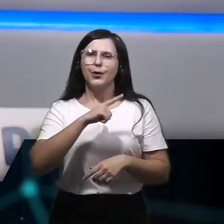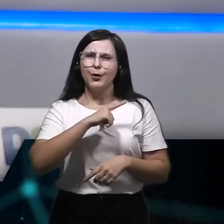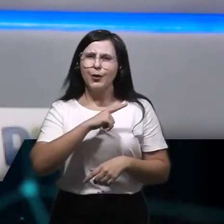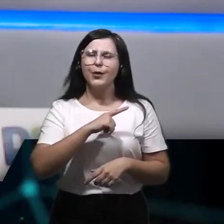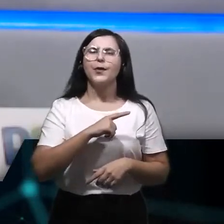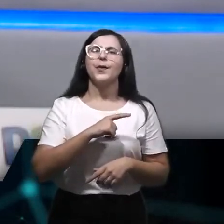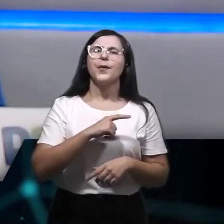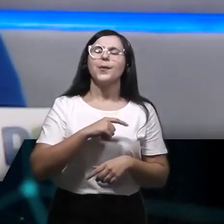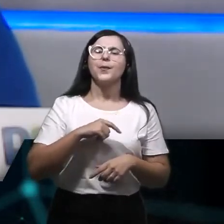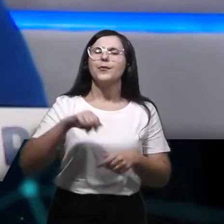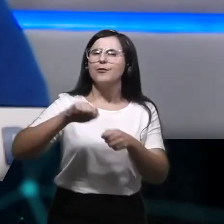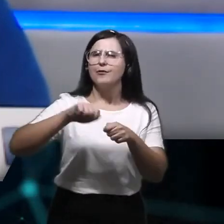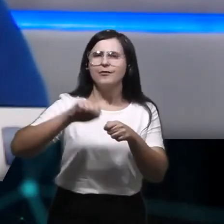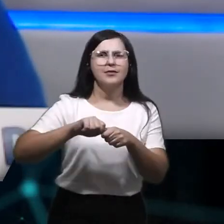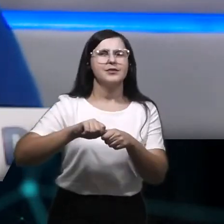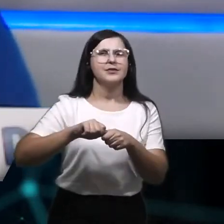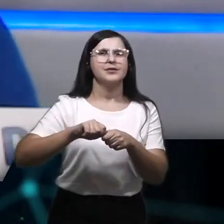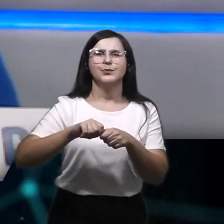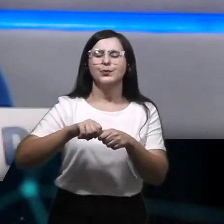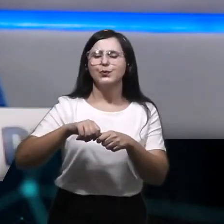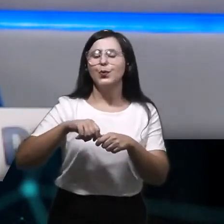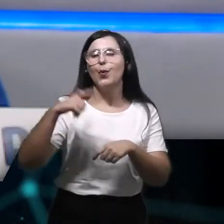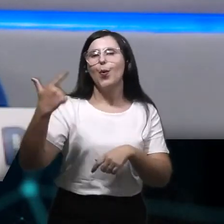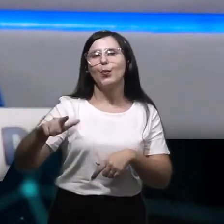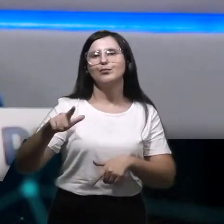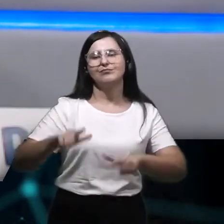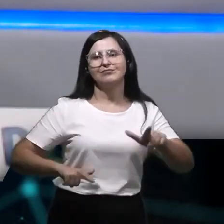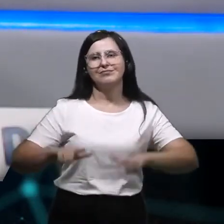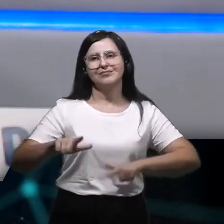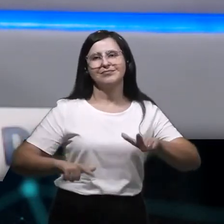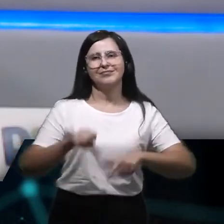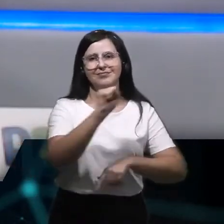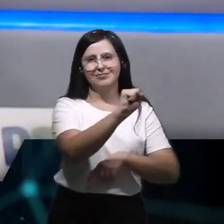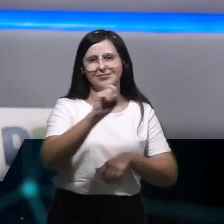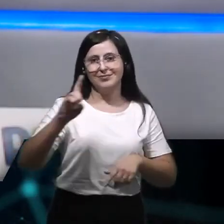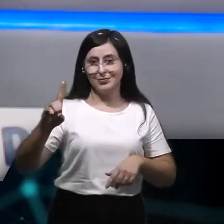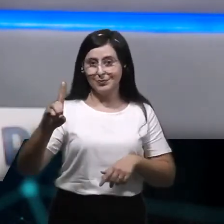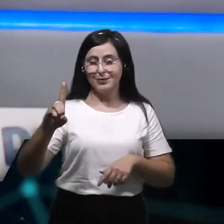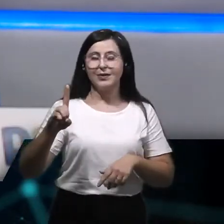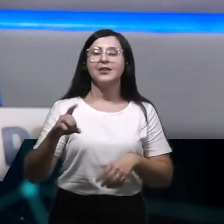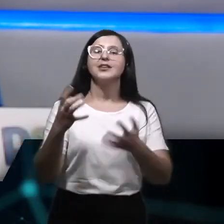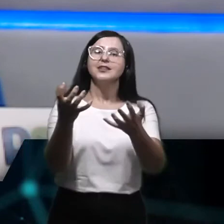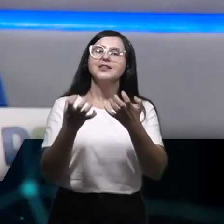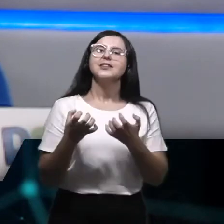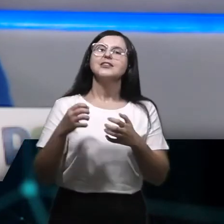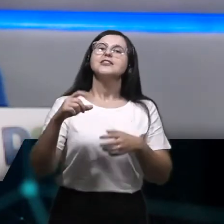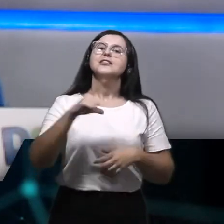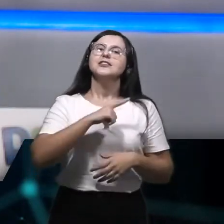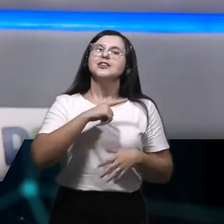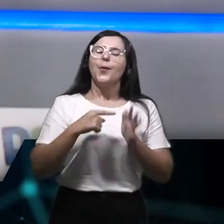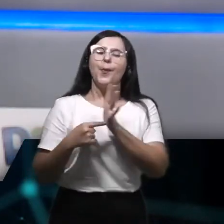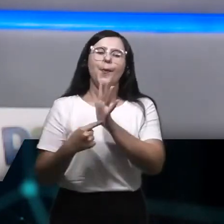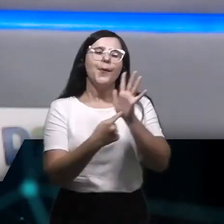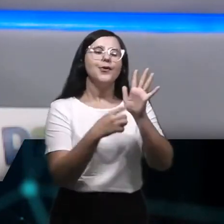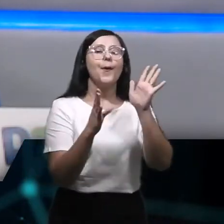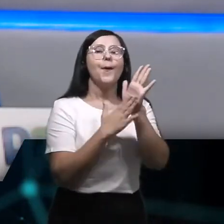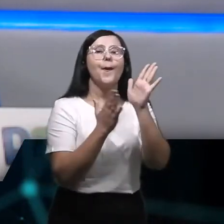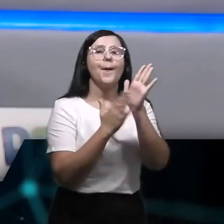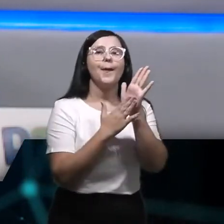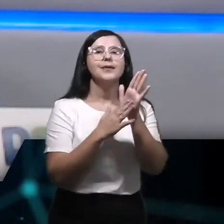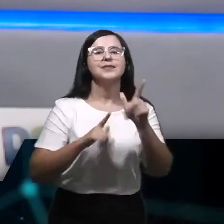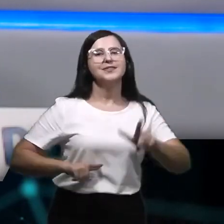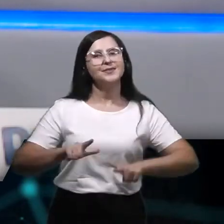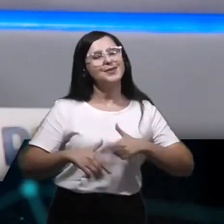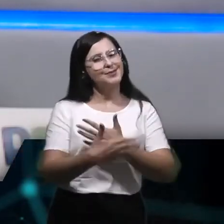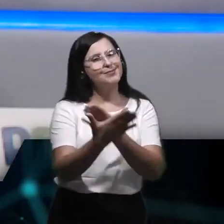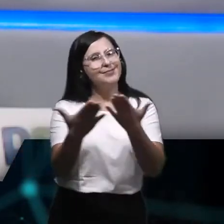em Brejo e vamos iniciar muito em breve em São Domingos. Eu quero continuar trazendo propostas. Eu quero continuar trabalhando por